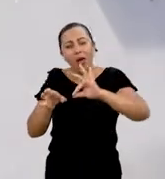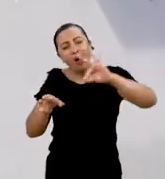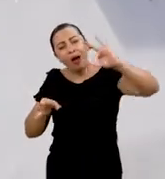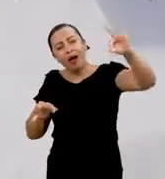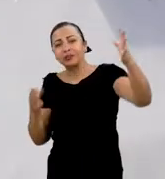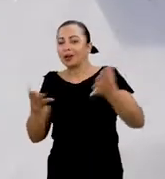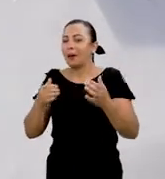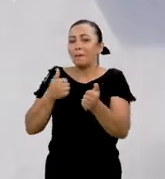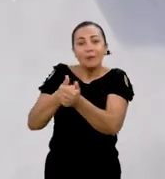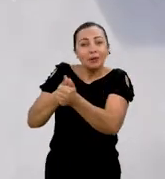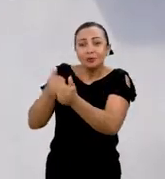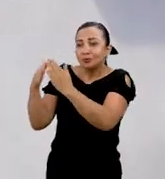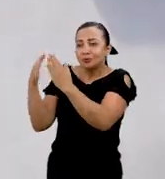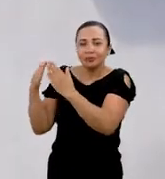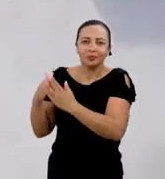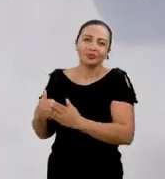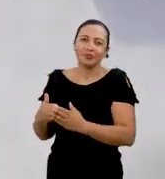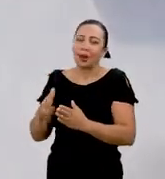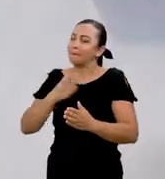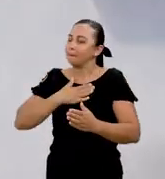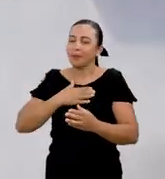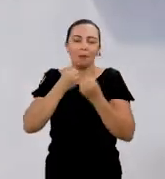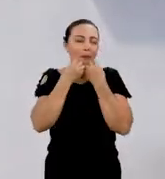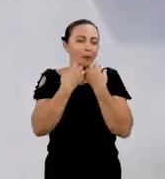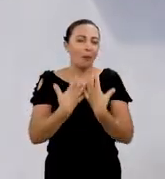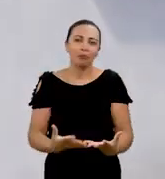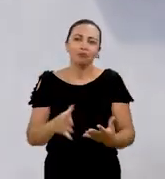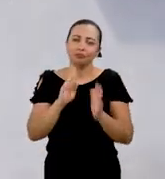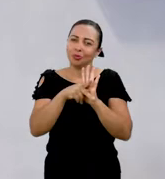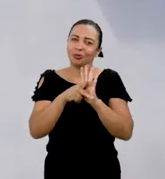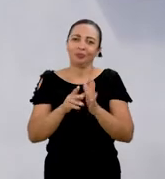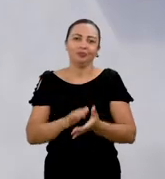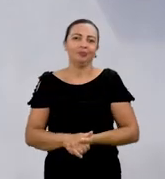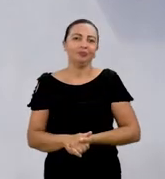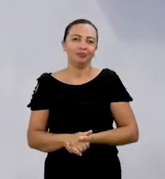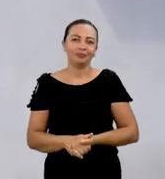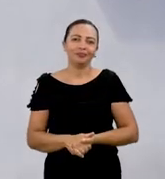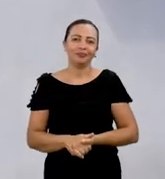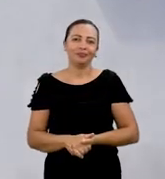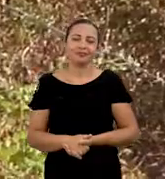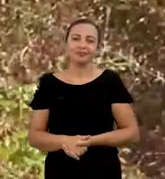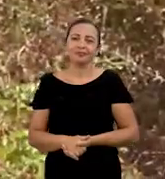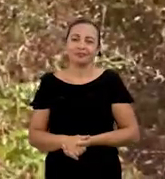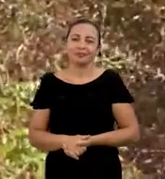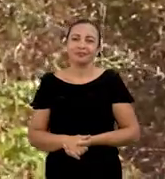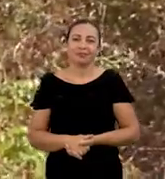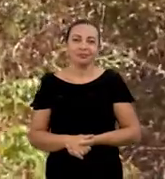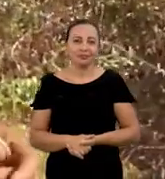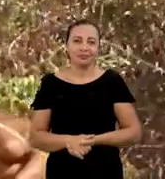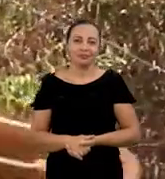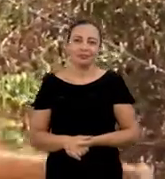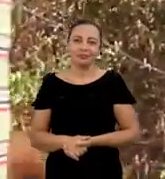e agora Estamos pegando dizendo não posso vamos pegar o que não quer mas para mim foi bom demais do projeto